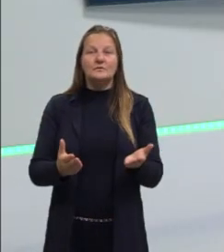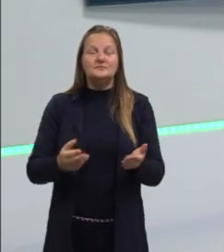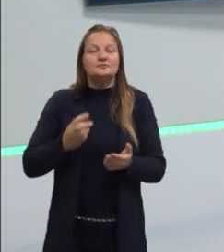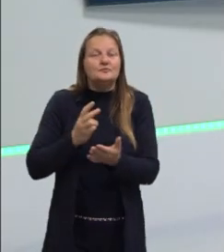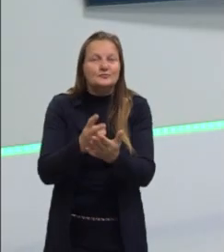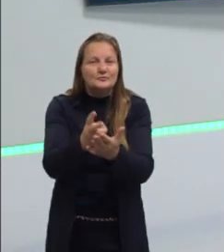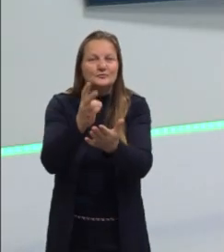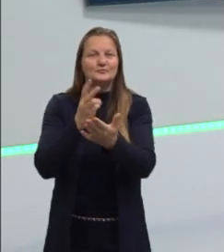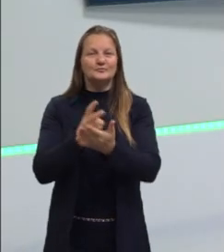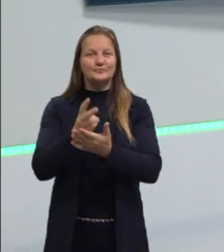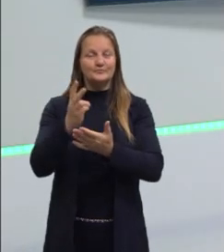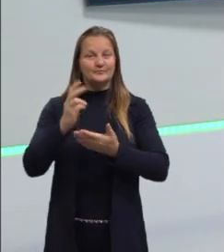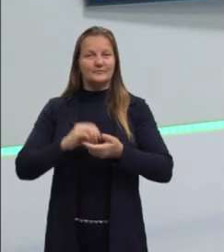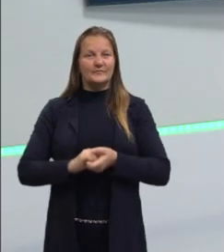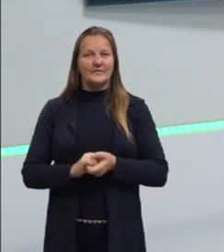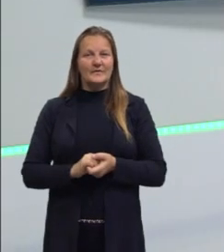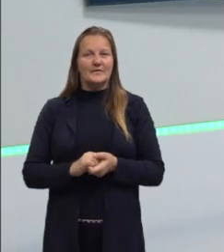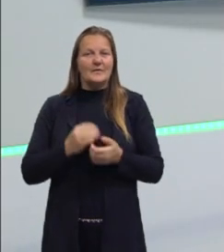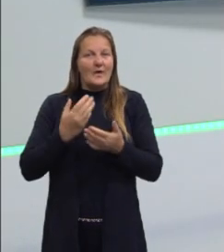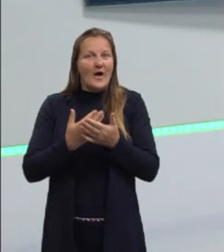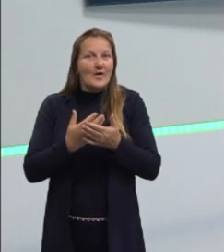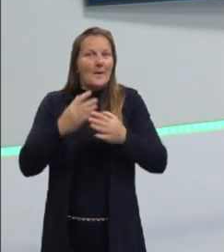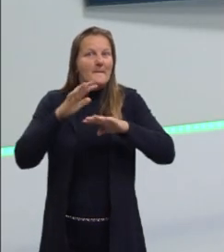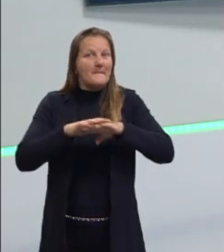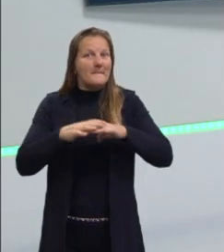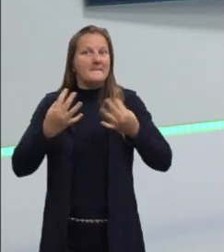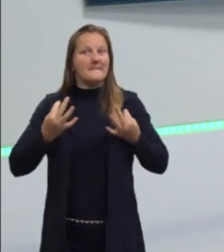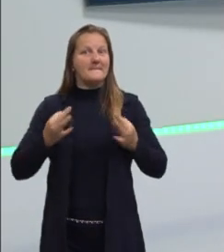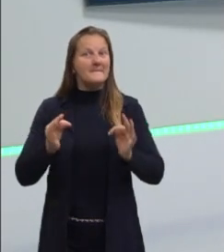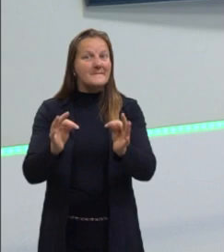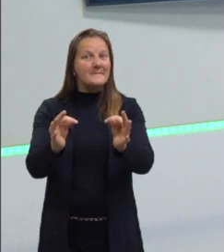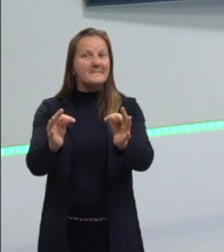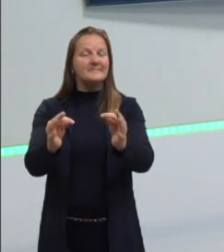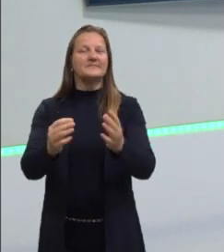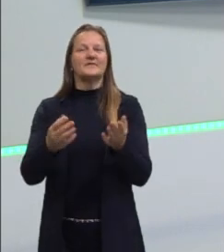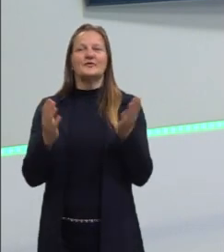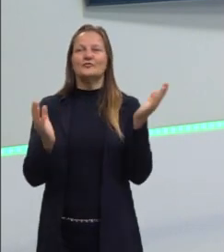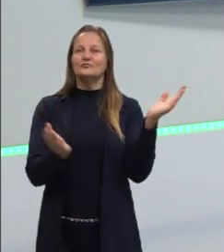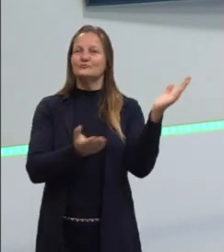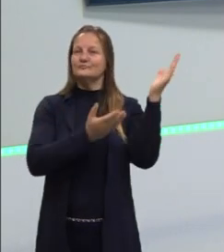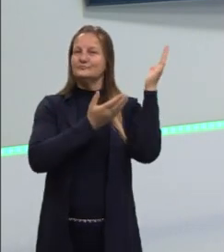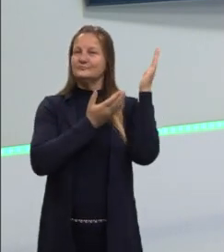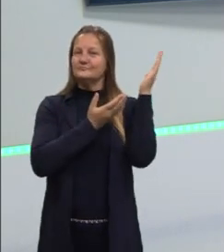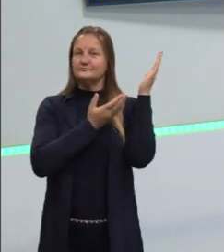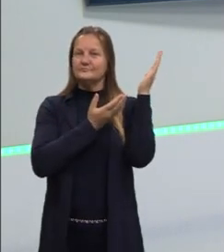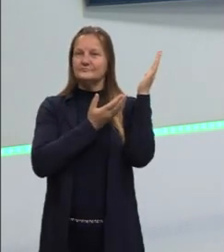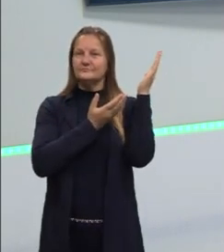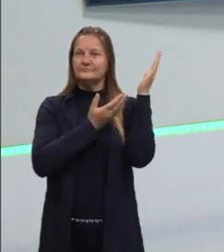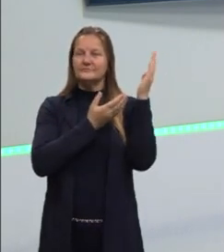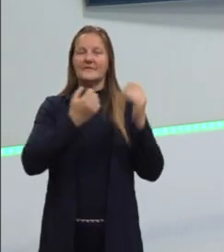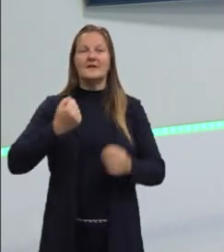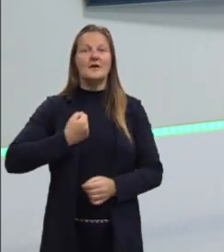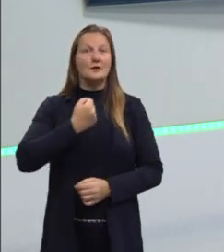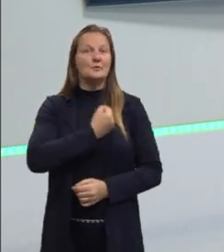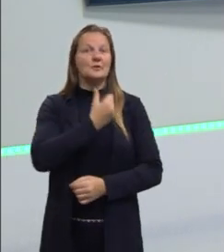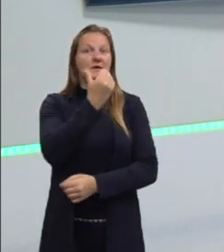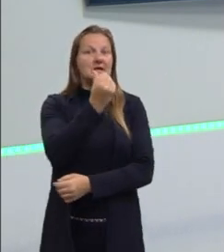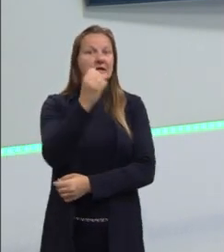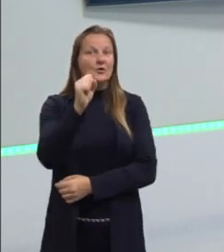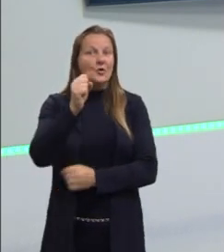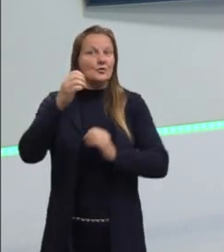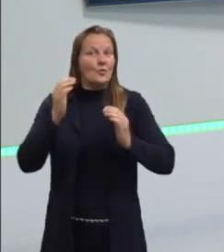dar continuidade aí nas nossas aulas de matemática e nós vamos para nossa aula de número 68